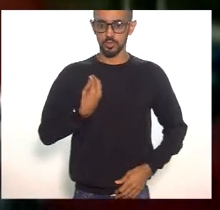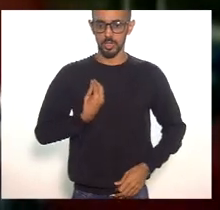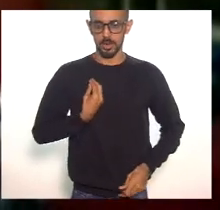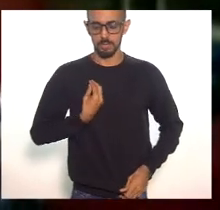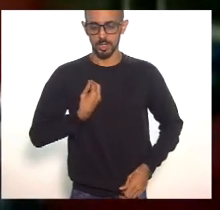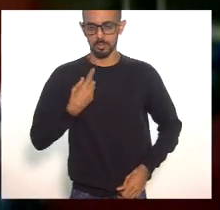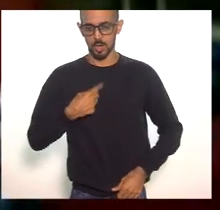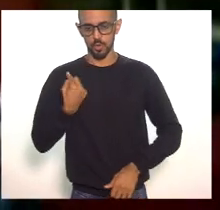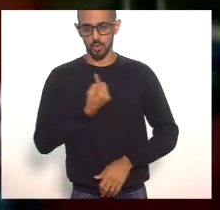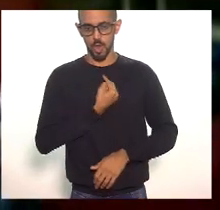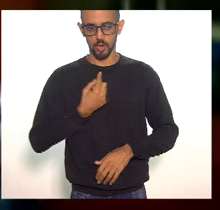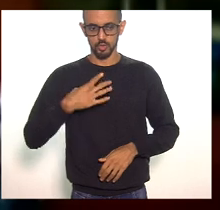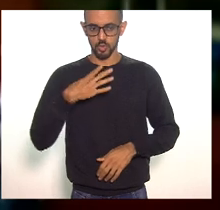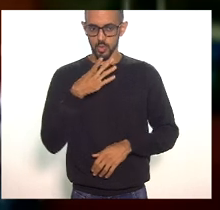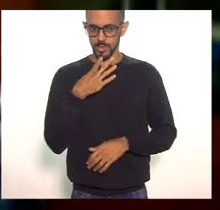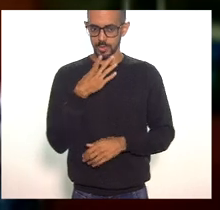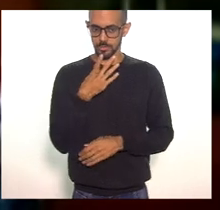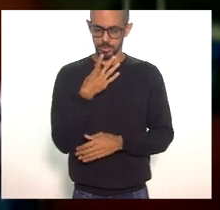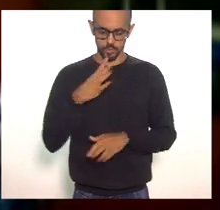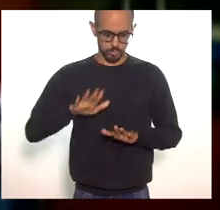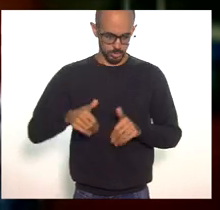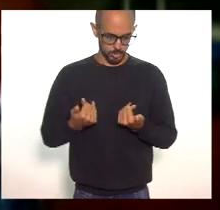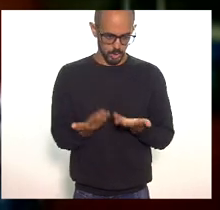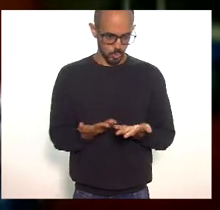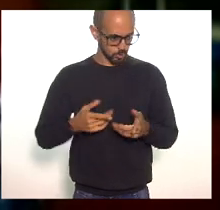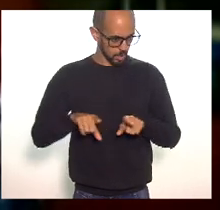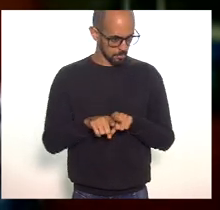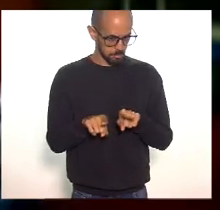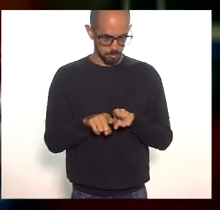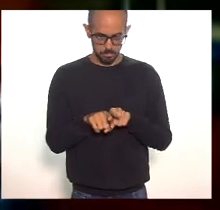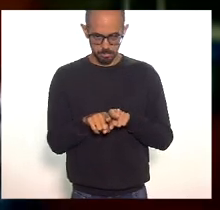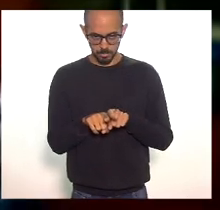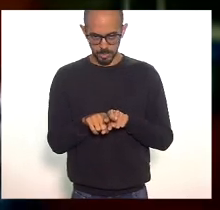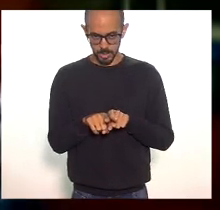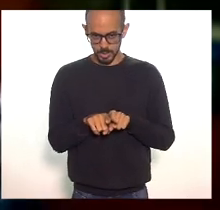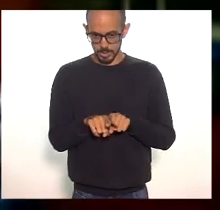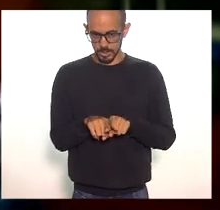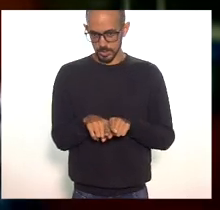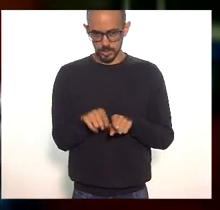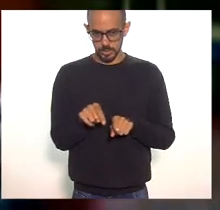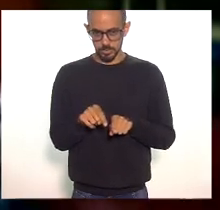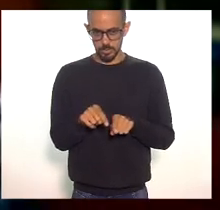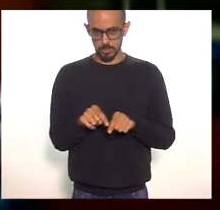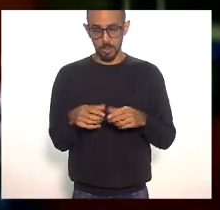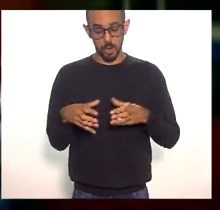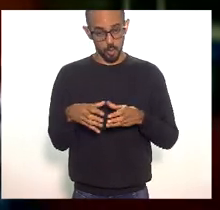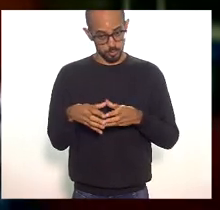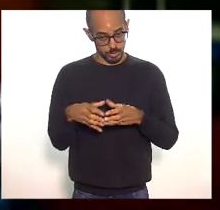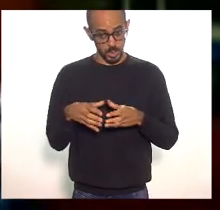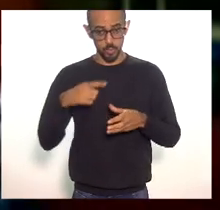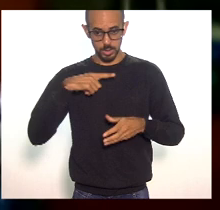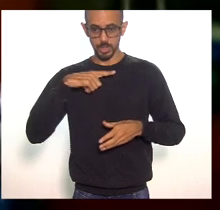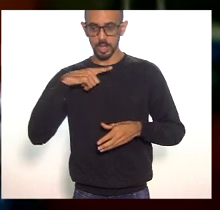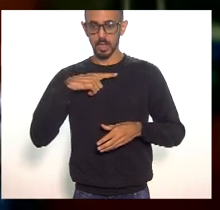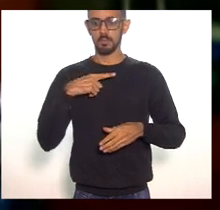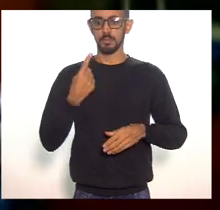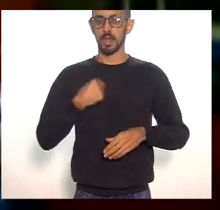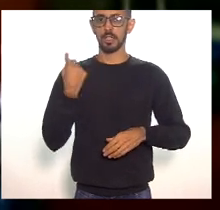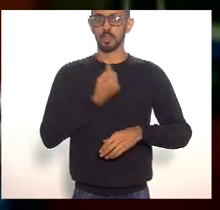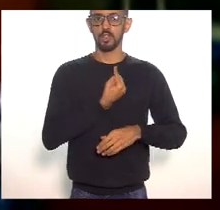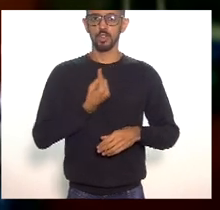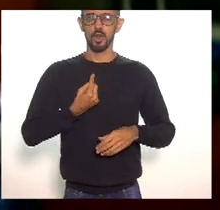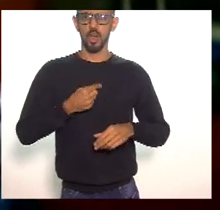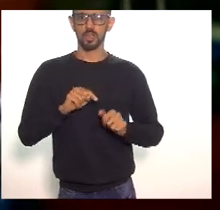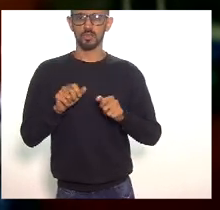conhecimento. Aliás, uma comissão que está aí exatamente para a gente chamar a